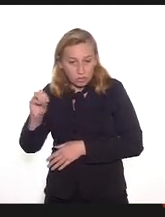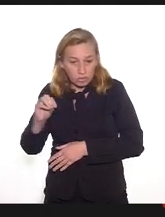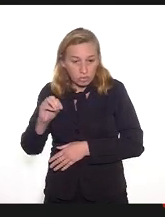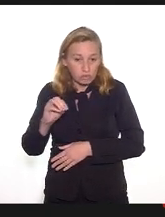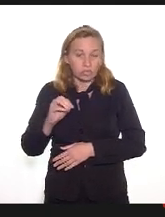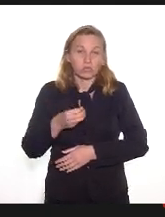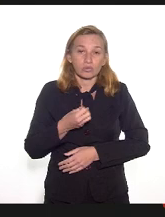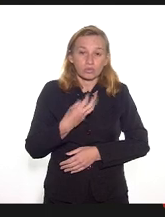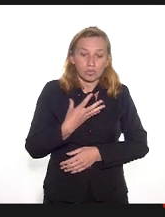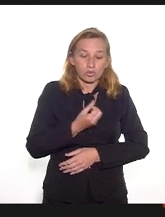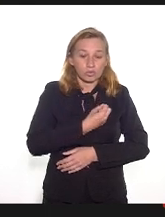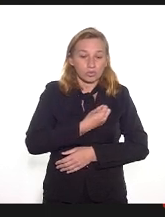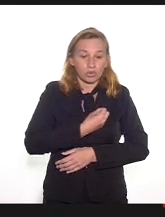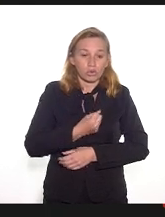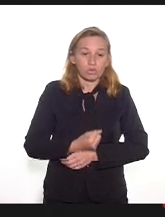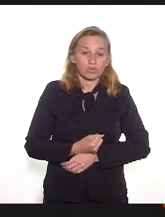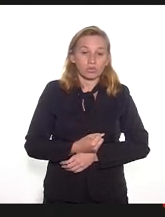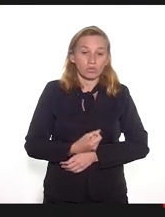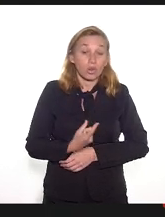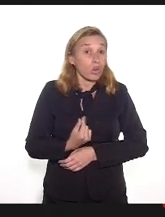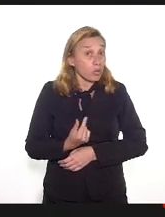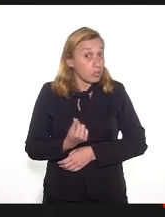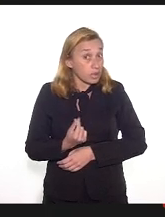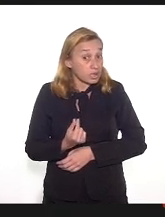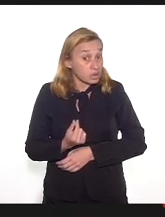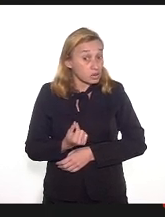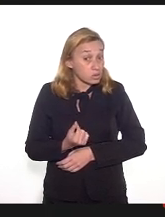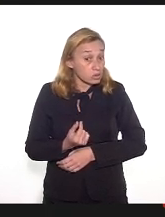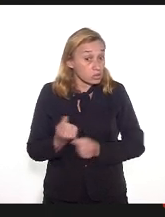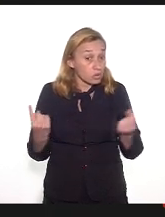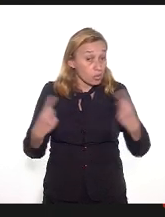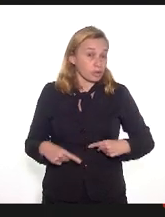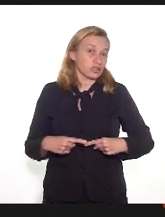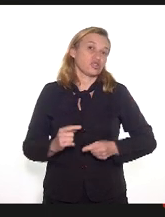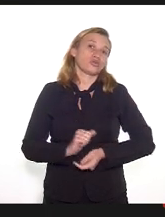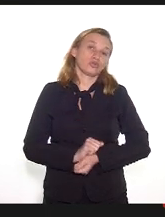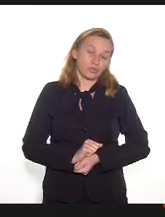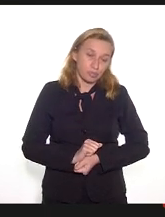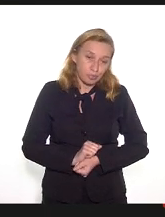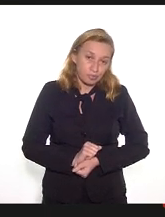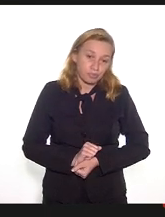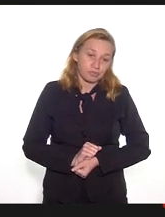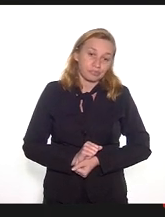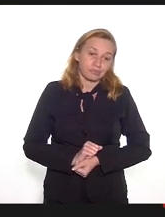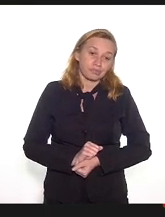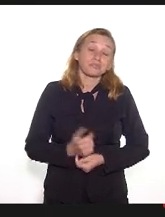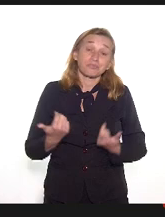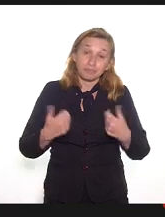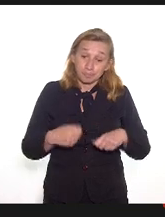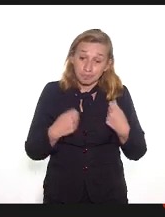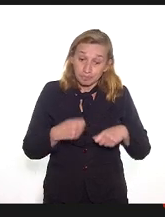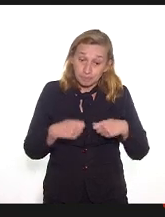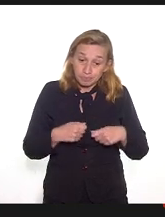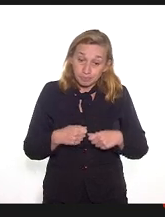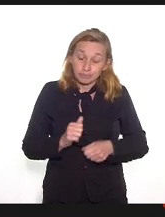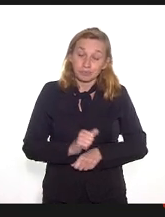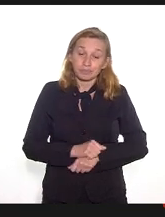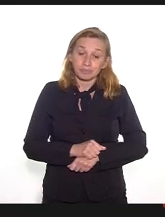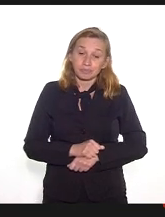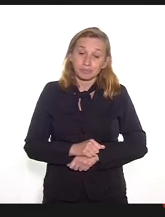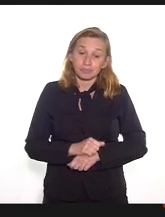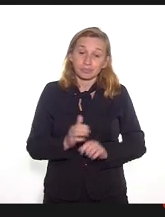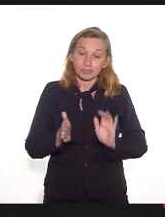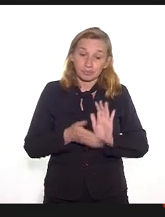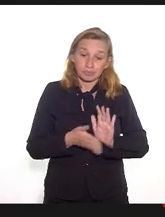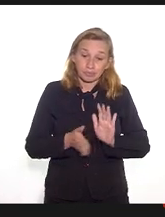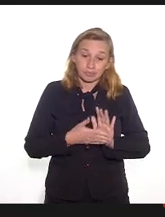significativo a um preço que é extremamente competitivo. O que precisamos, é isso que nós estamos propondo, com